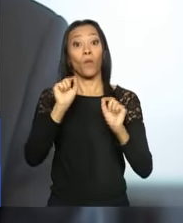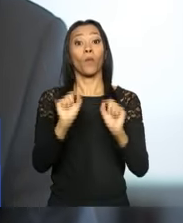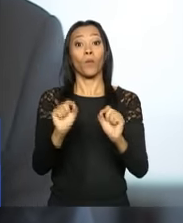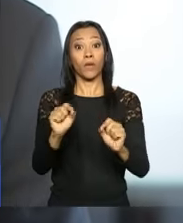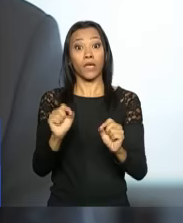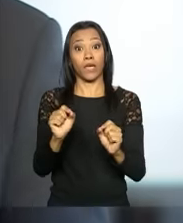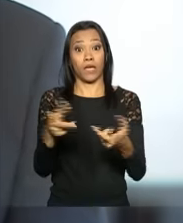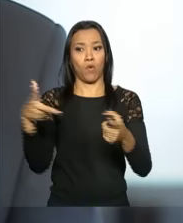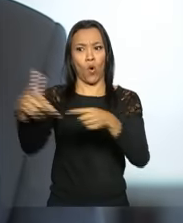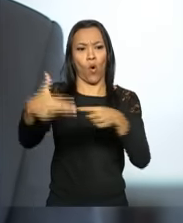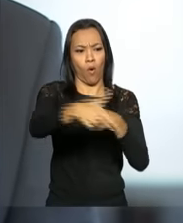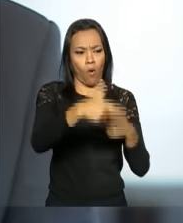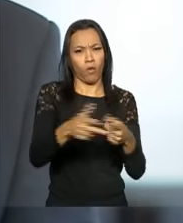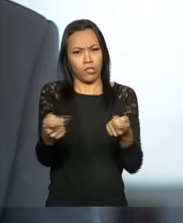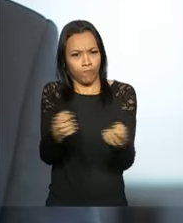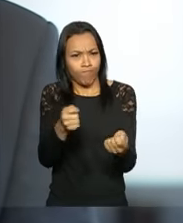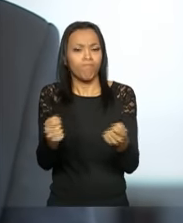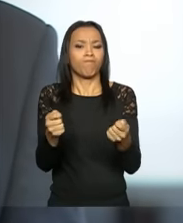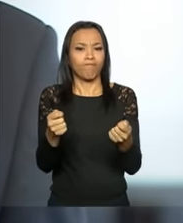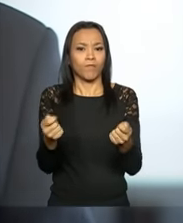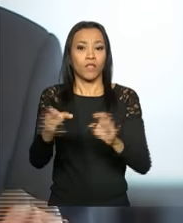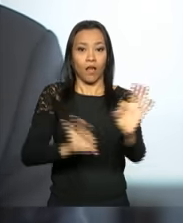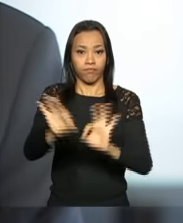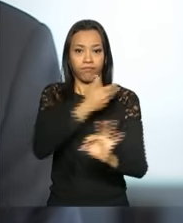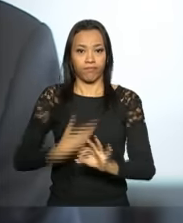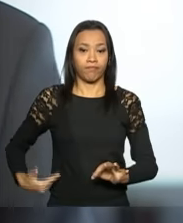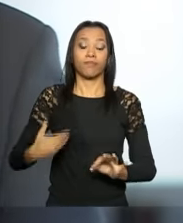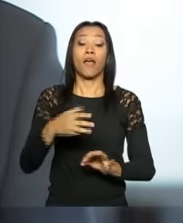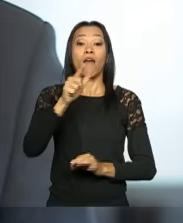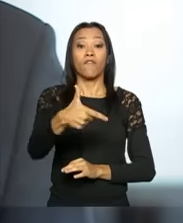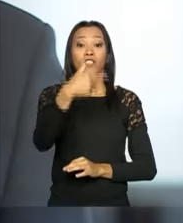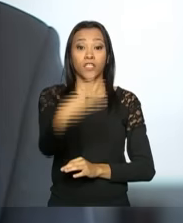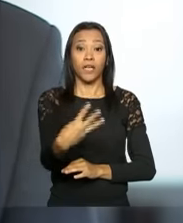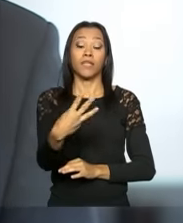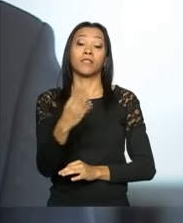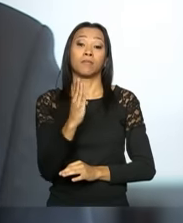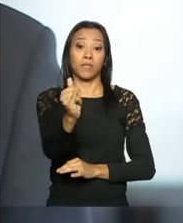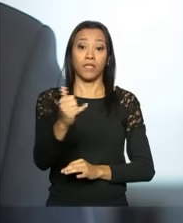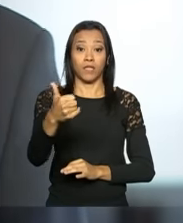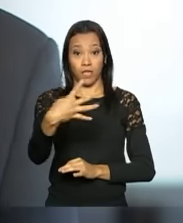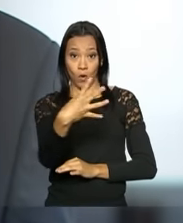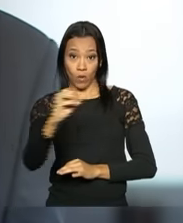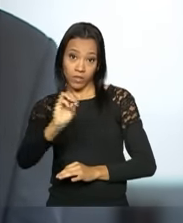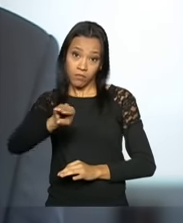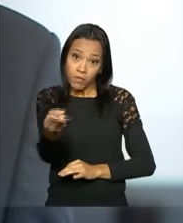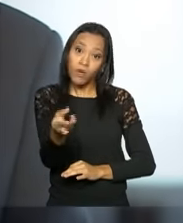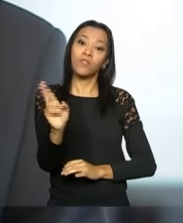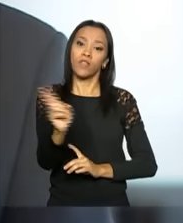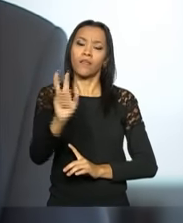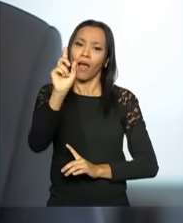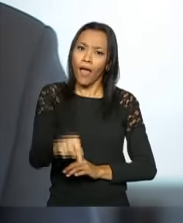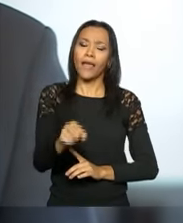dos gastos da administração pública é de R3 bilhões 400 milhões deais o que equivale